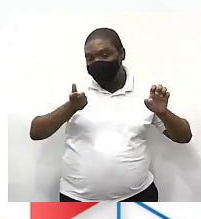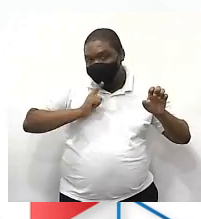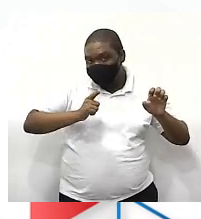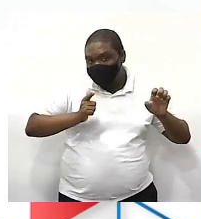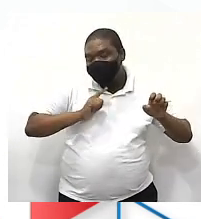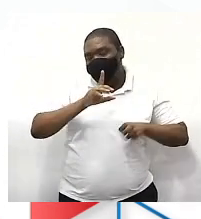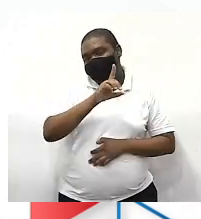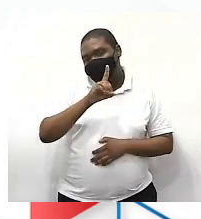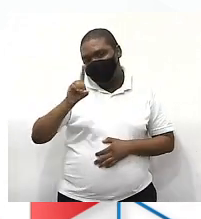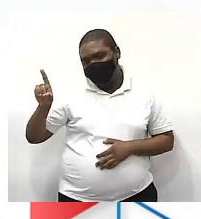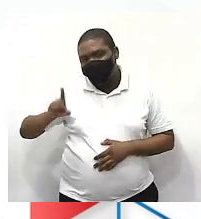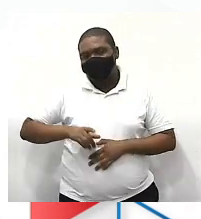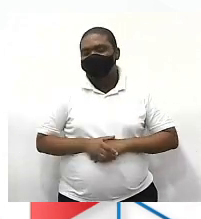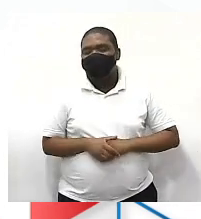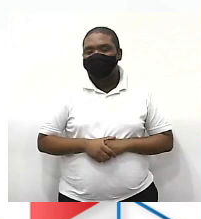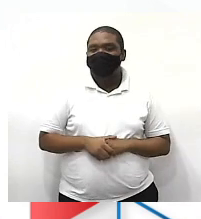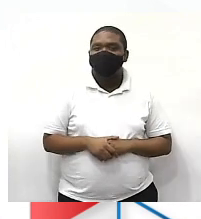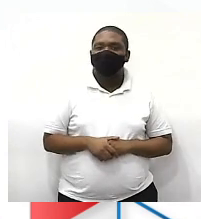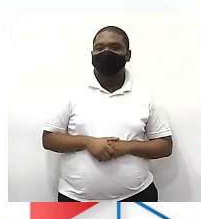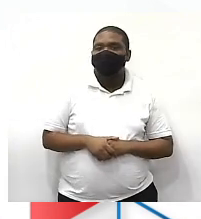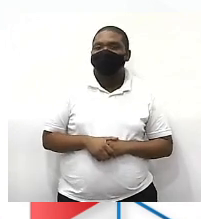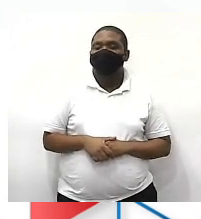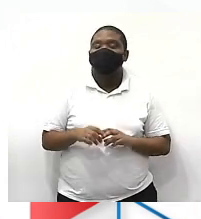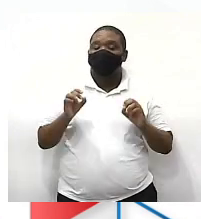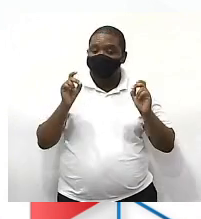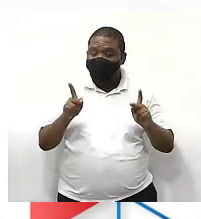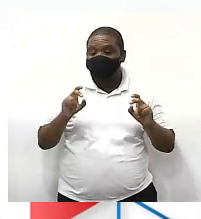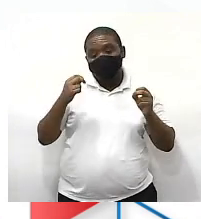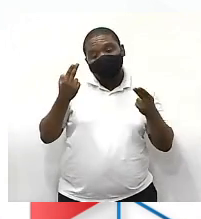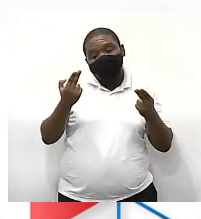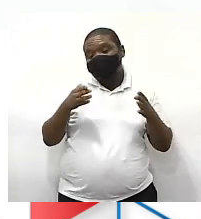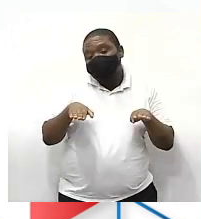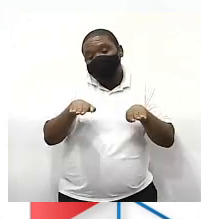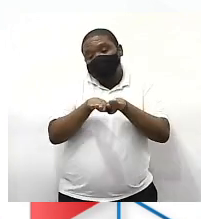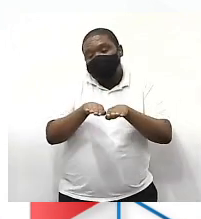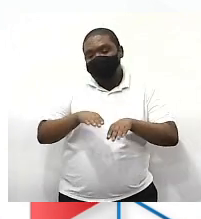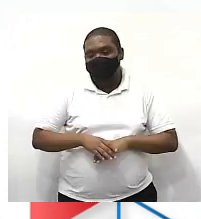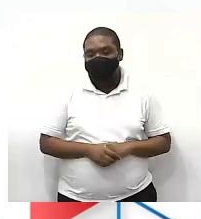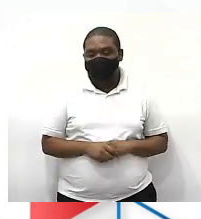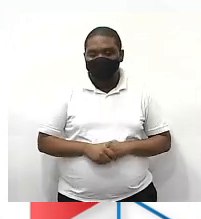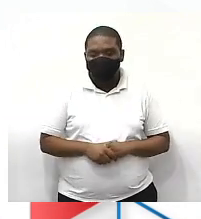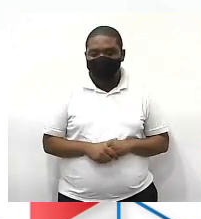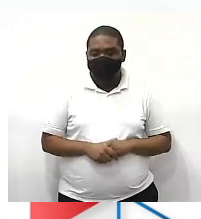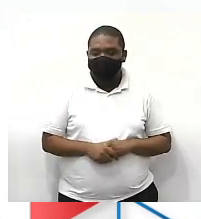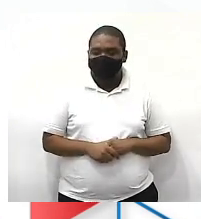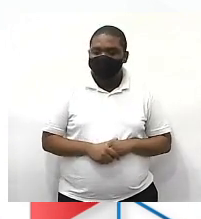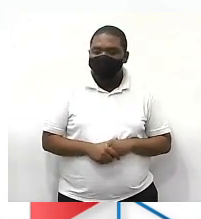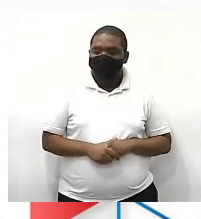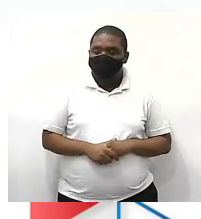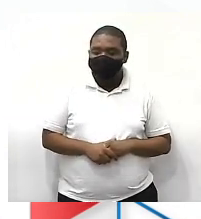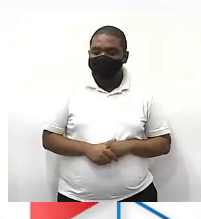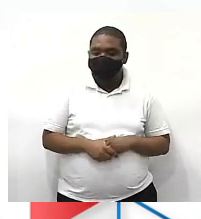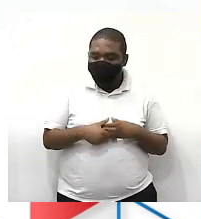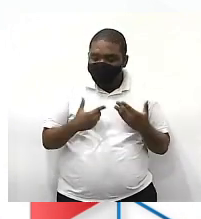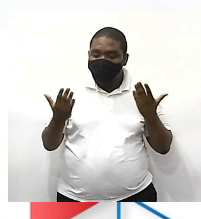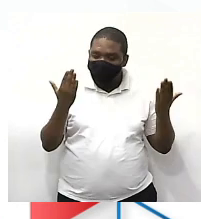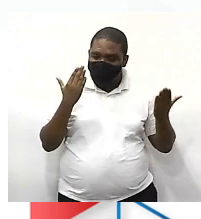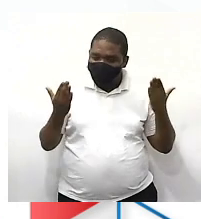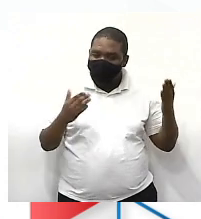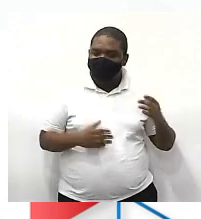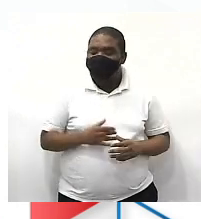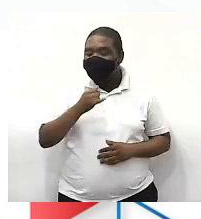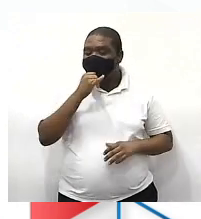vai estar para o teu lado direito, ok? Ou igual, tá bom? Vamos lá fazer a comparação. Item